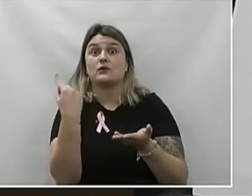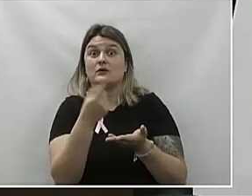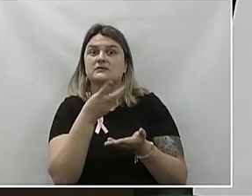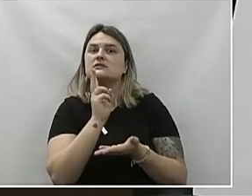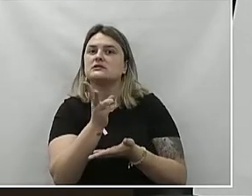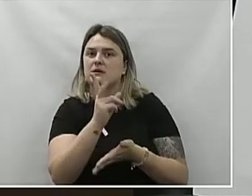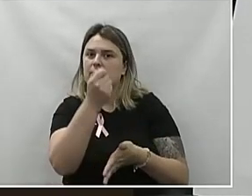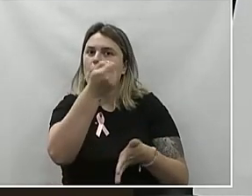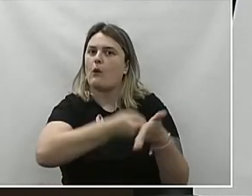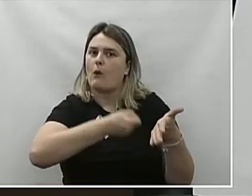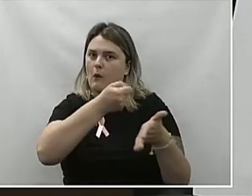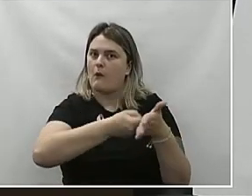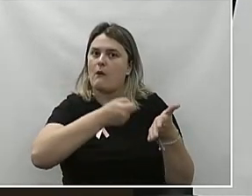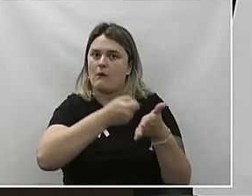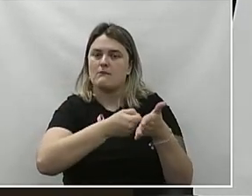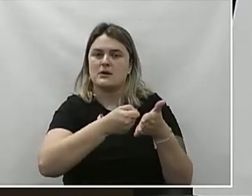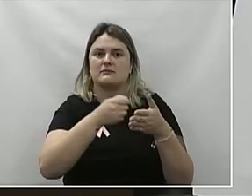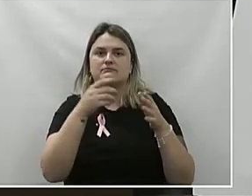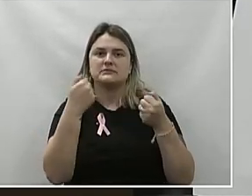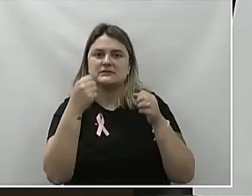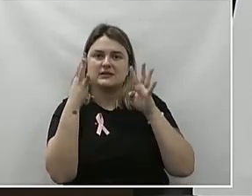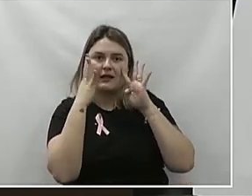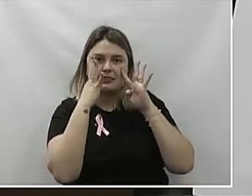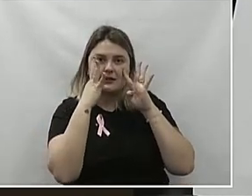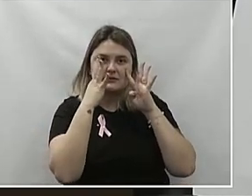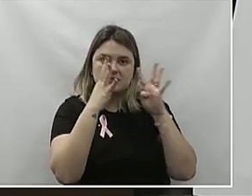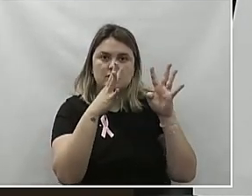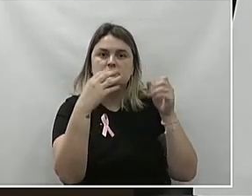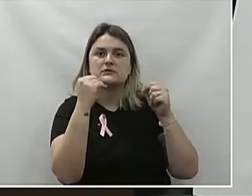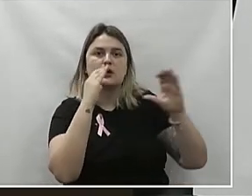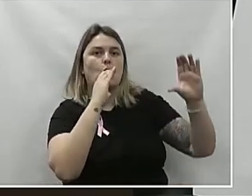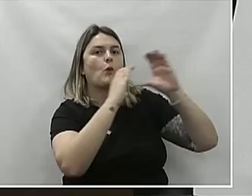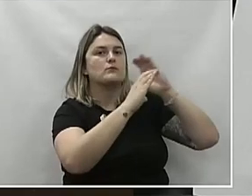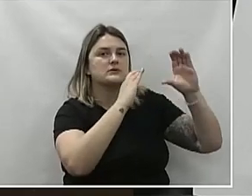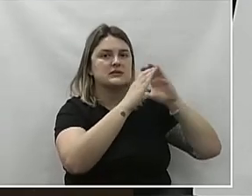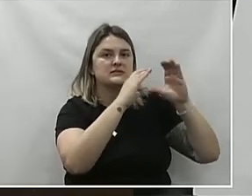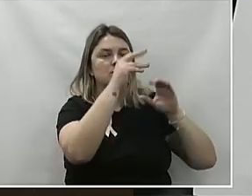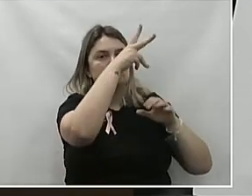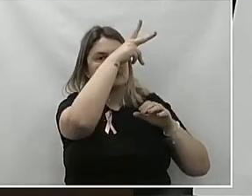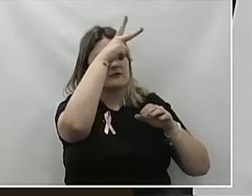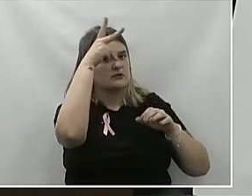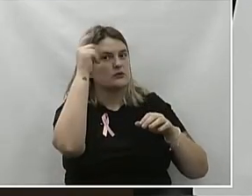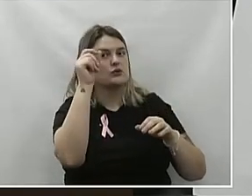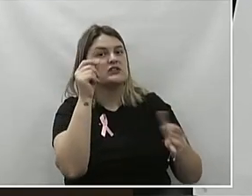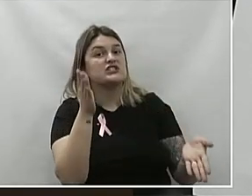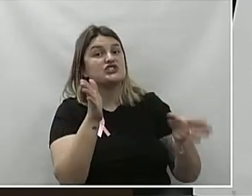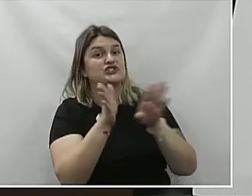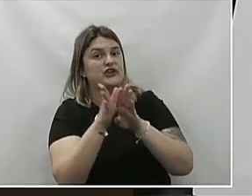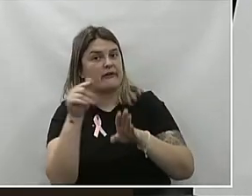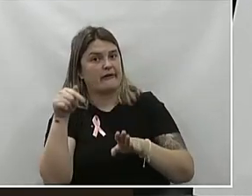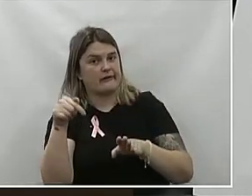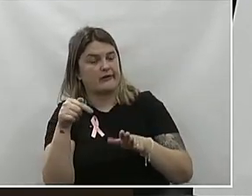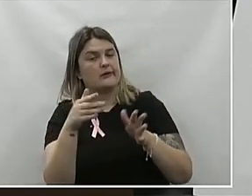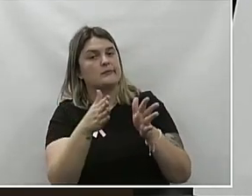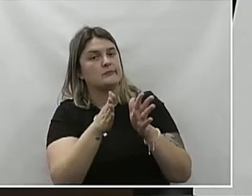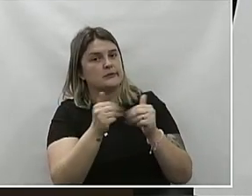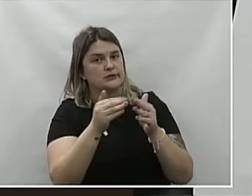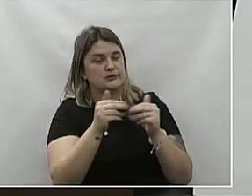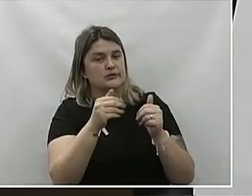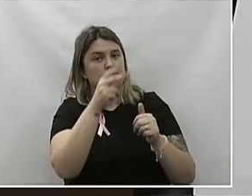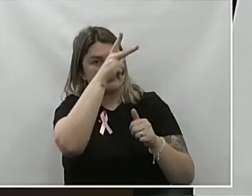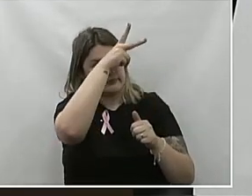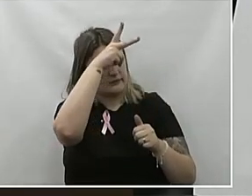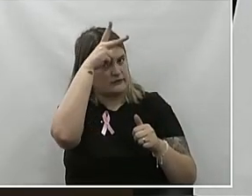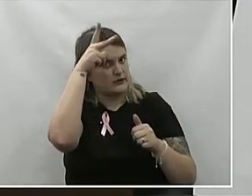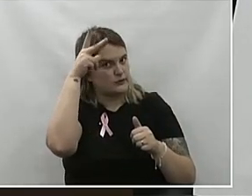sempre tá né Atento e comunicando executivo Quais são as demandas que chegam até nós e pedimos para que